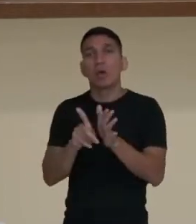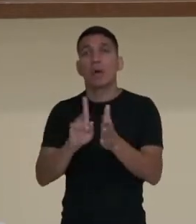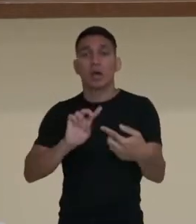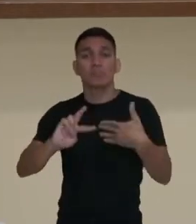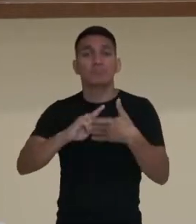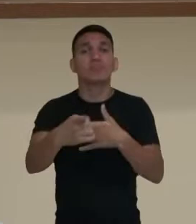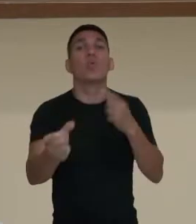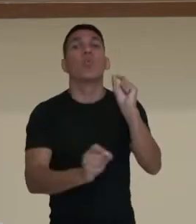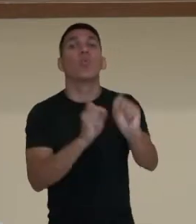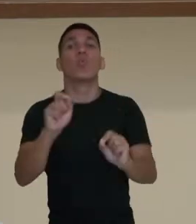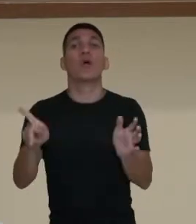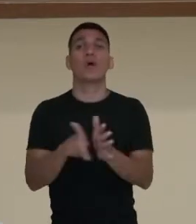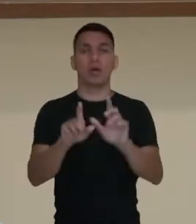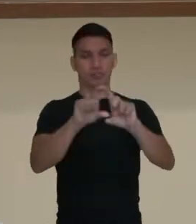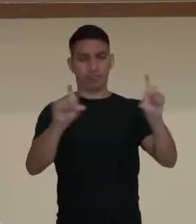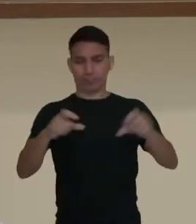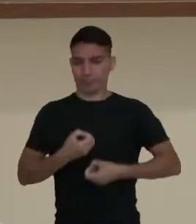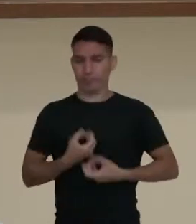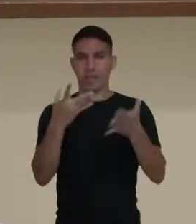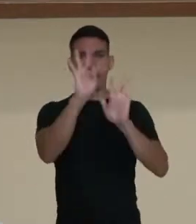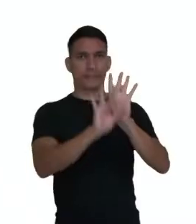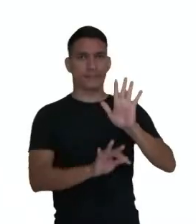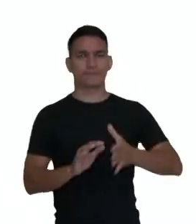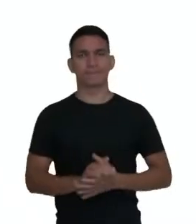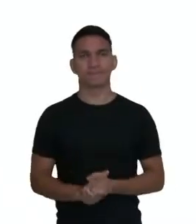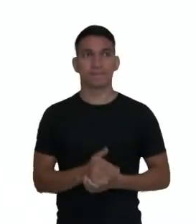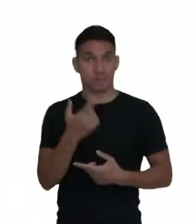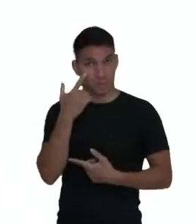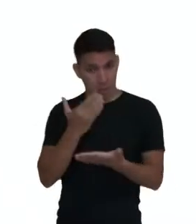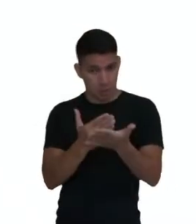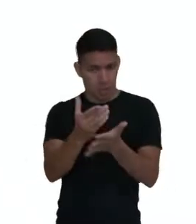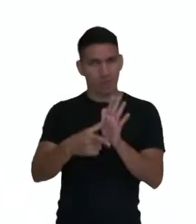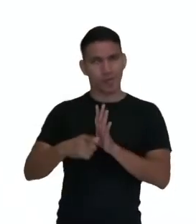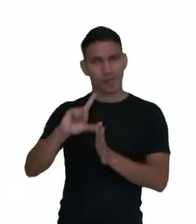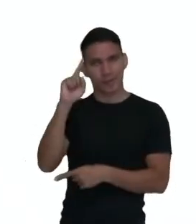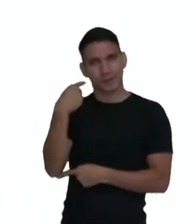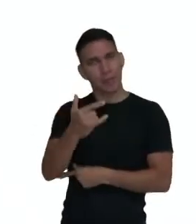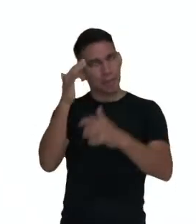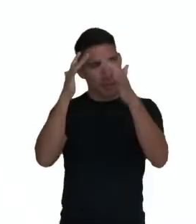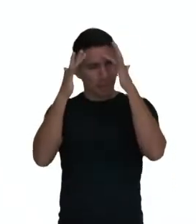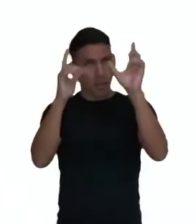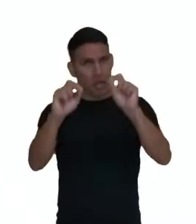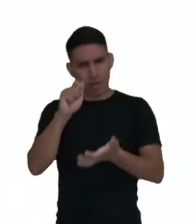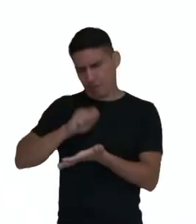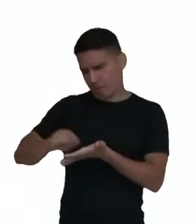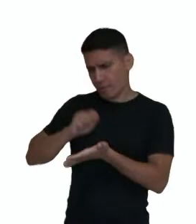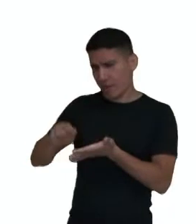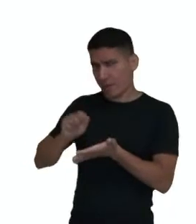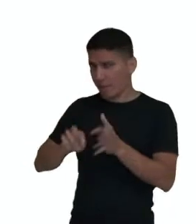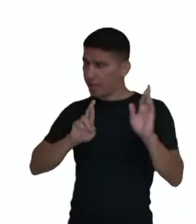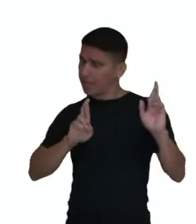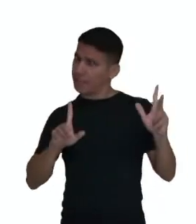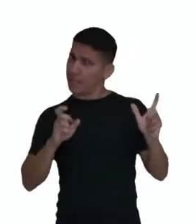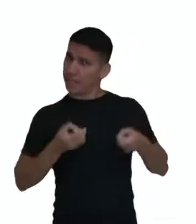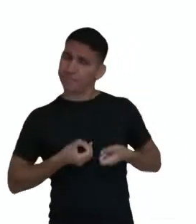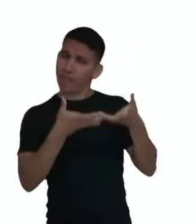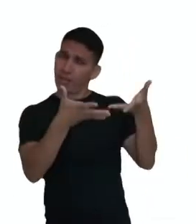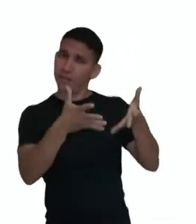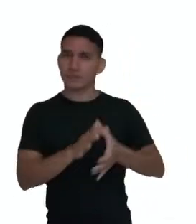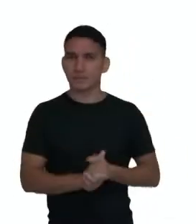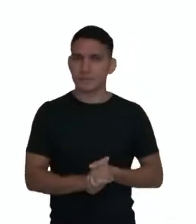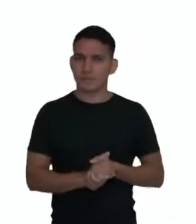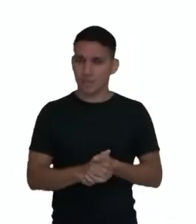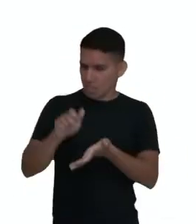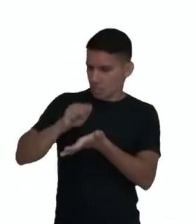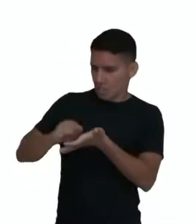sentido provocado por expressões do texto. Para início de conversa, escrever é diferente de falar,